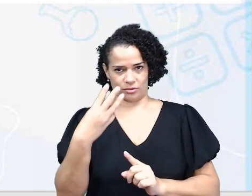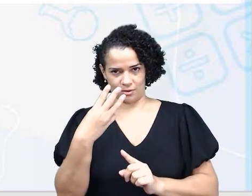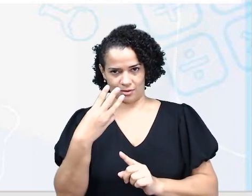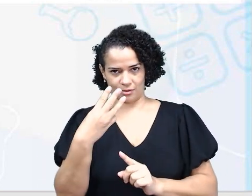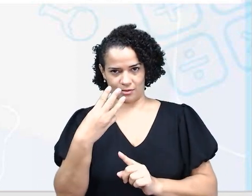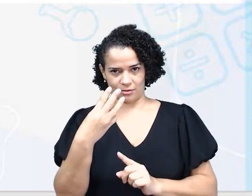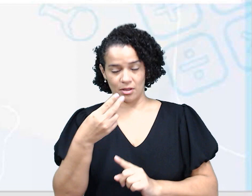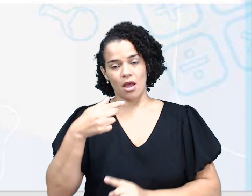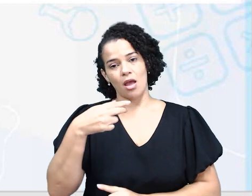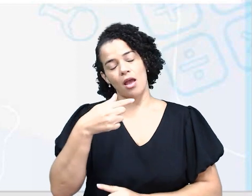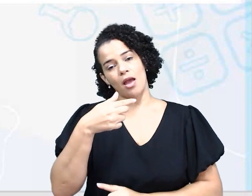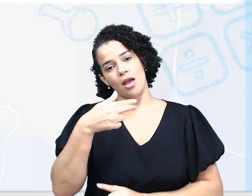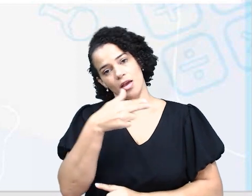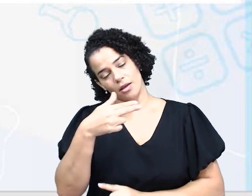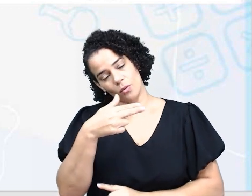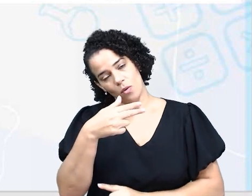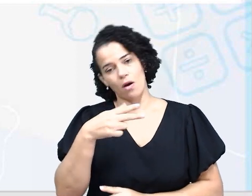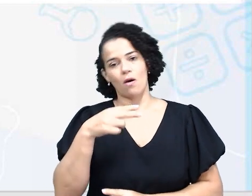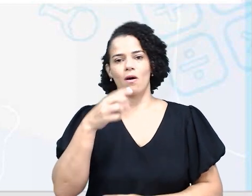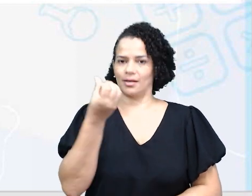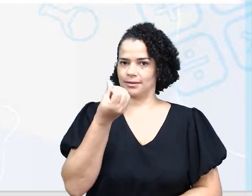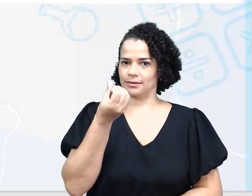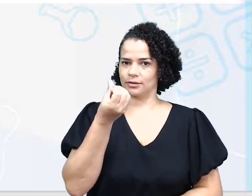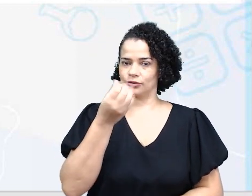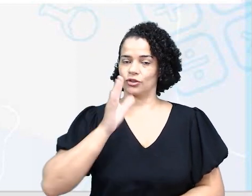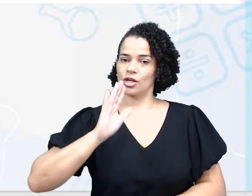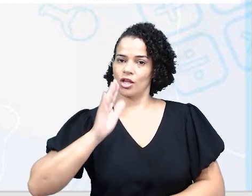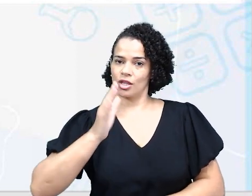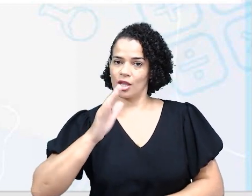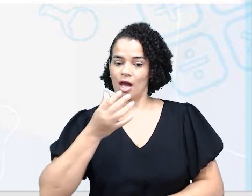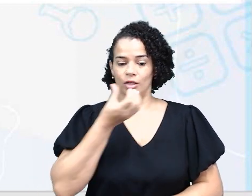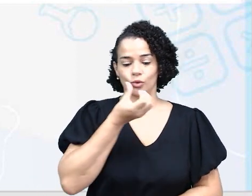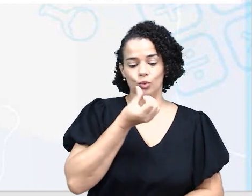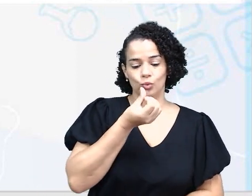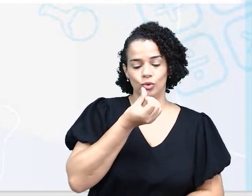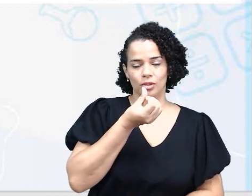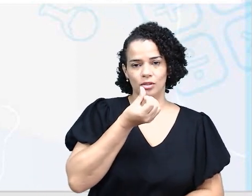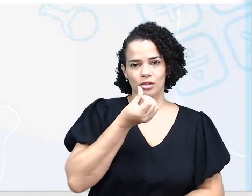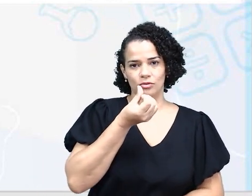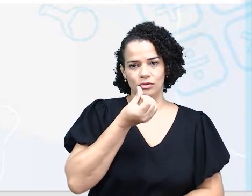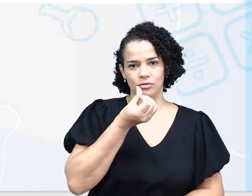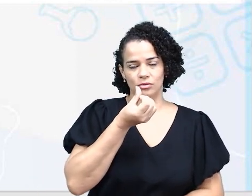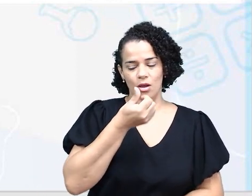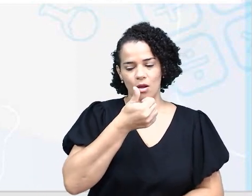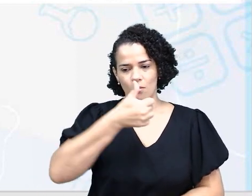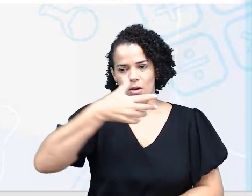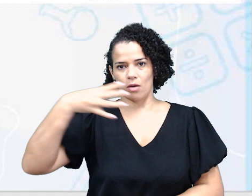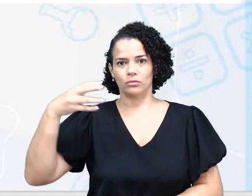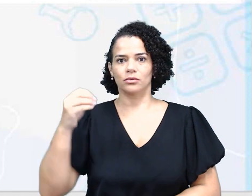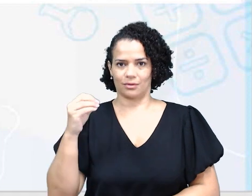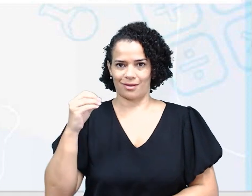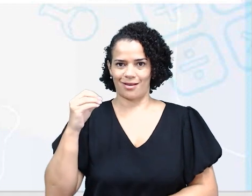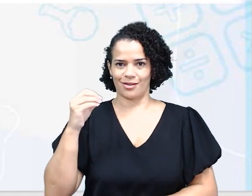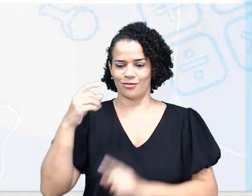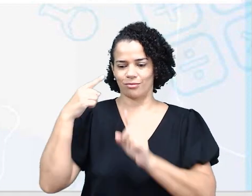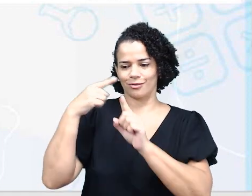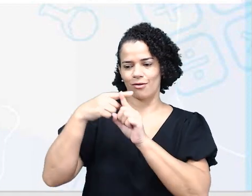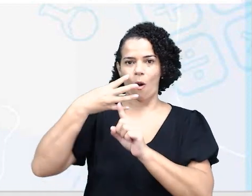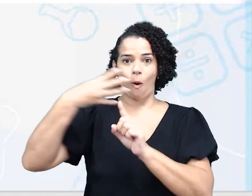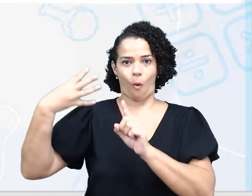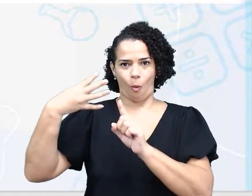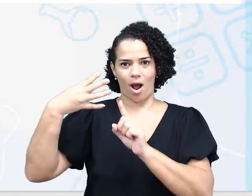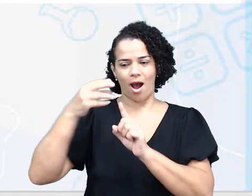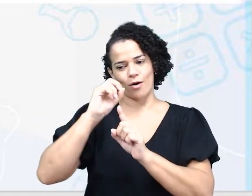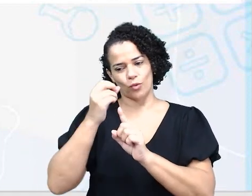Percebe? Agora, ó, do 6 para o 10, eu vou adicionar 4 unidades, ó. Vou pular